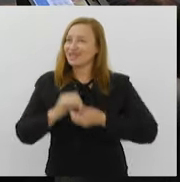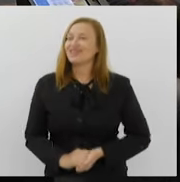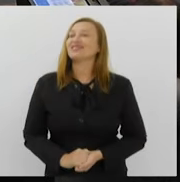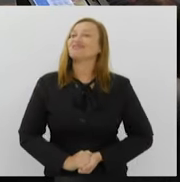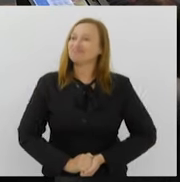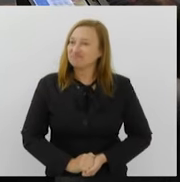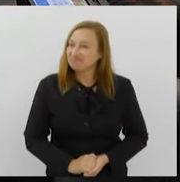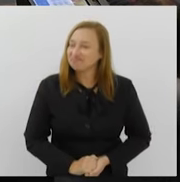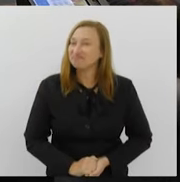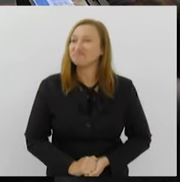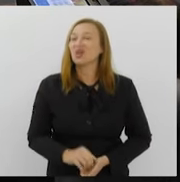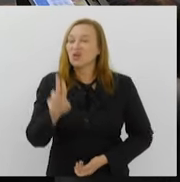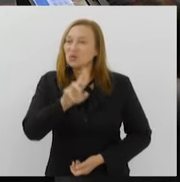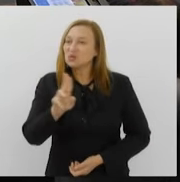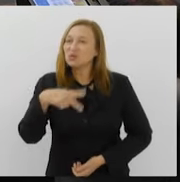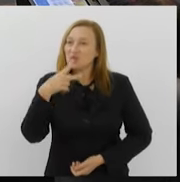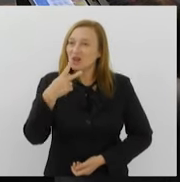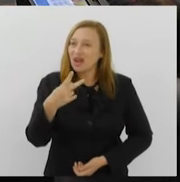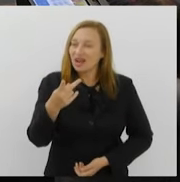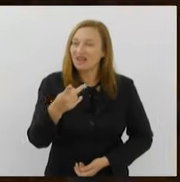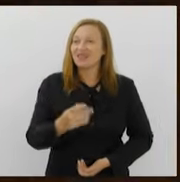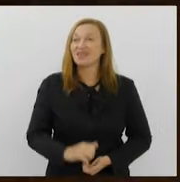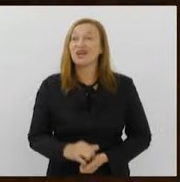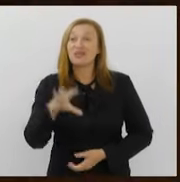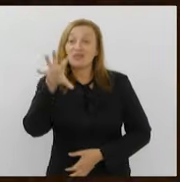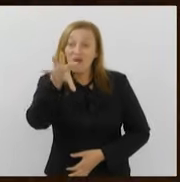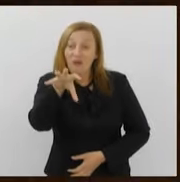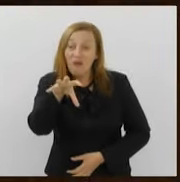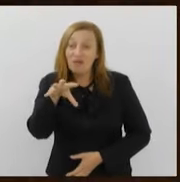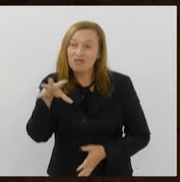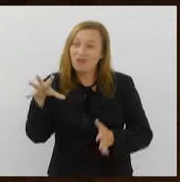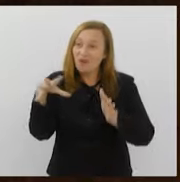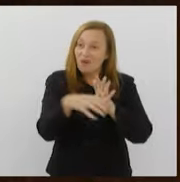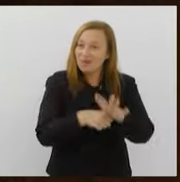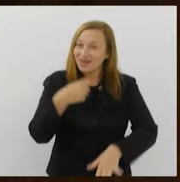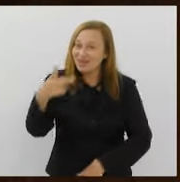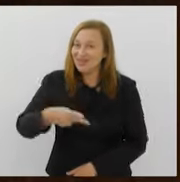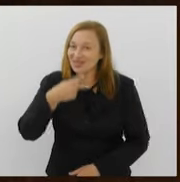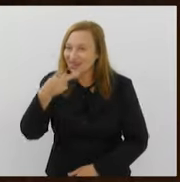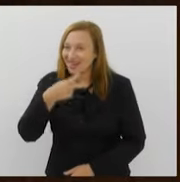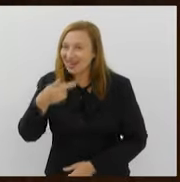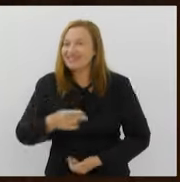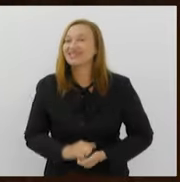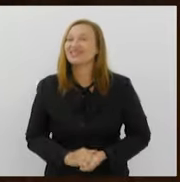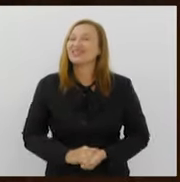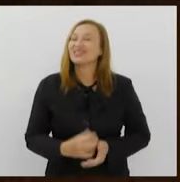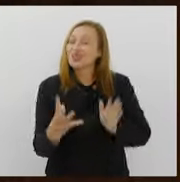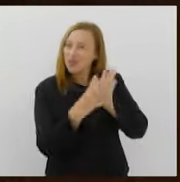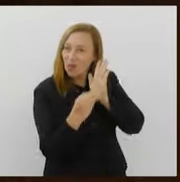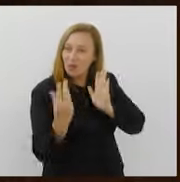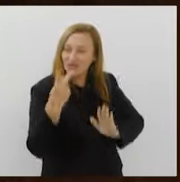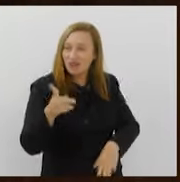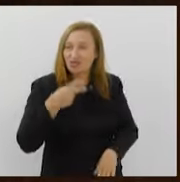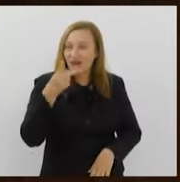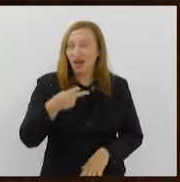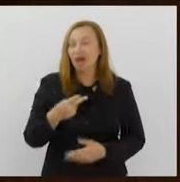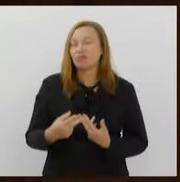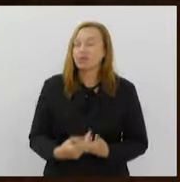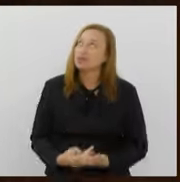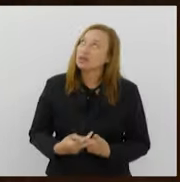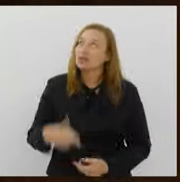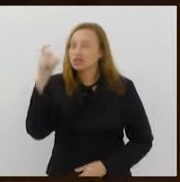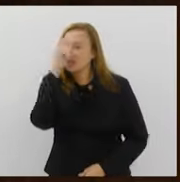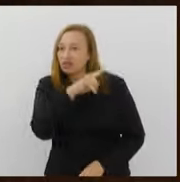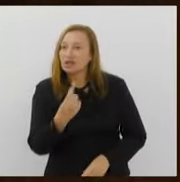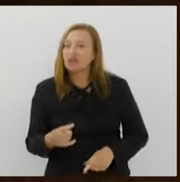Só estou aqui para te aplaudir. Obrigado, Thiago. Uso das suas palavras, vou roubar suas palavras para... É difícil a gente ter a paciência, porque a